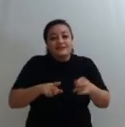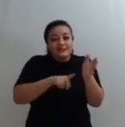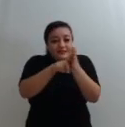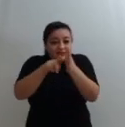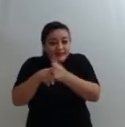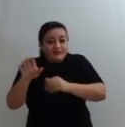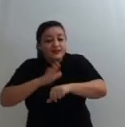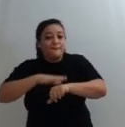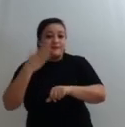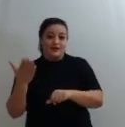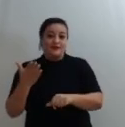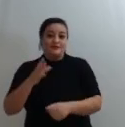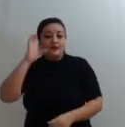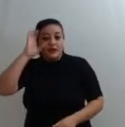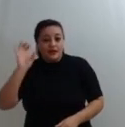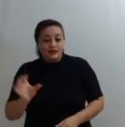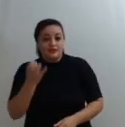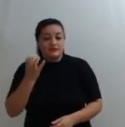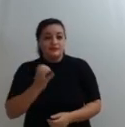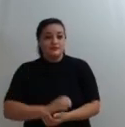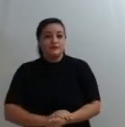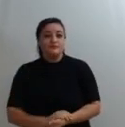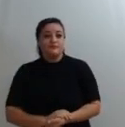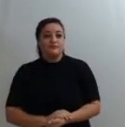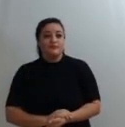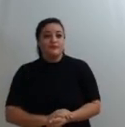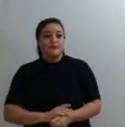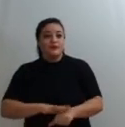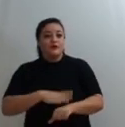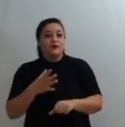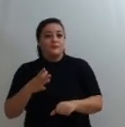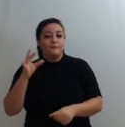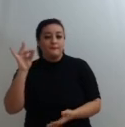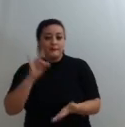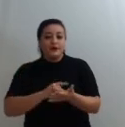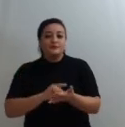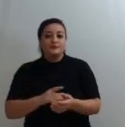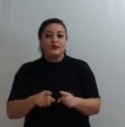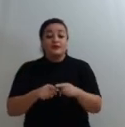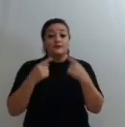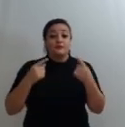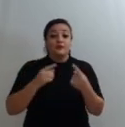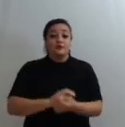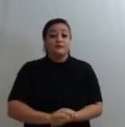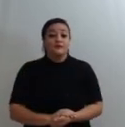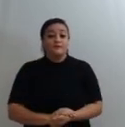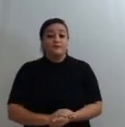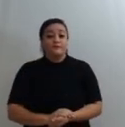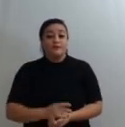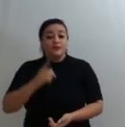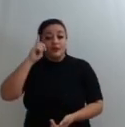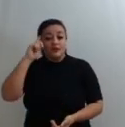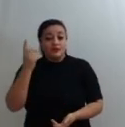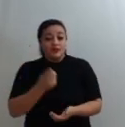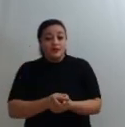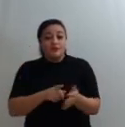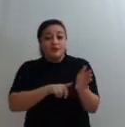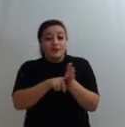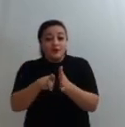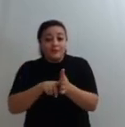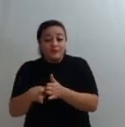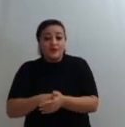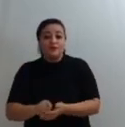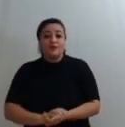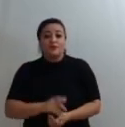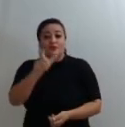A decisão mais acima transcrita e aqui impugnada determinou a intimação do paciente para apresentar a senha